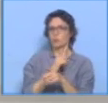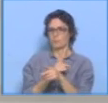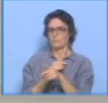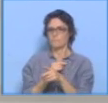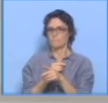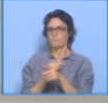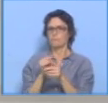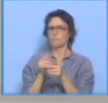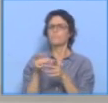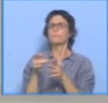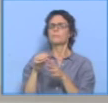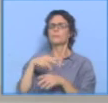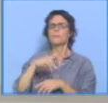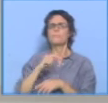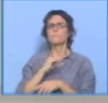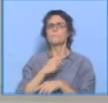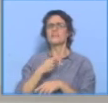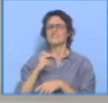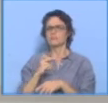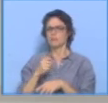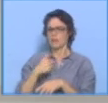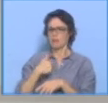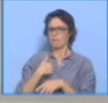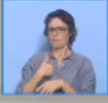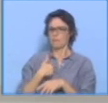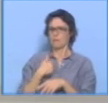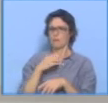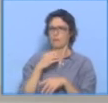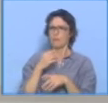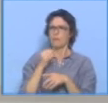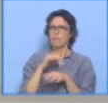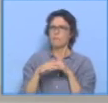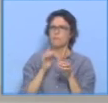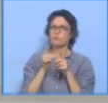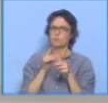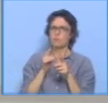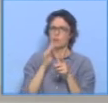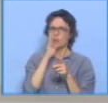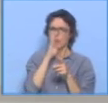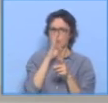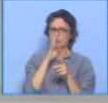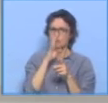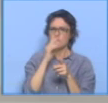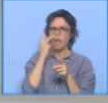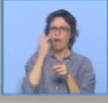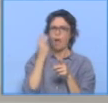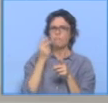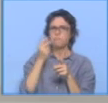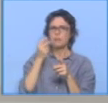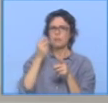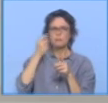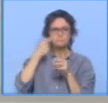Mestre, que hei de fazer para receber como herança a vida eterna? Isto é, a vida